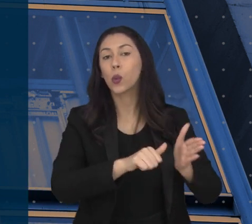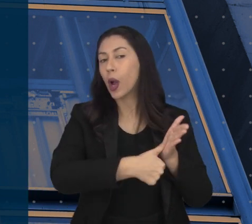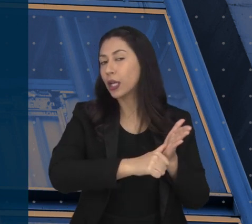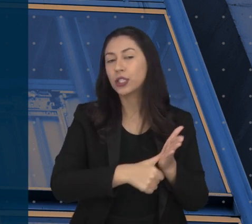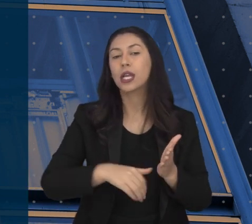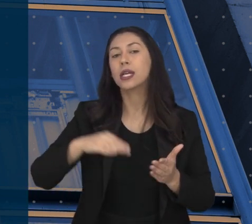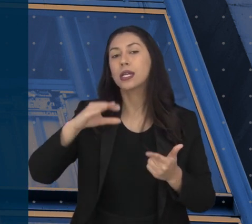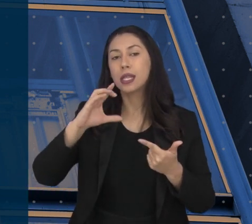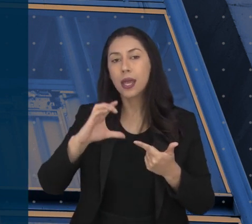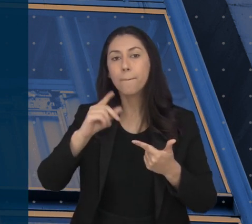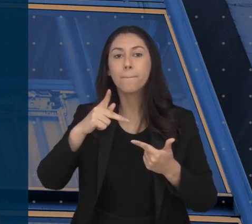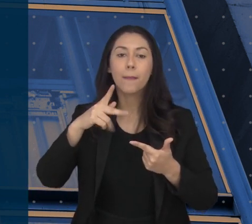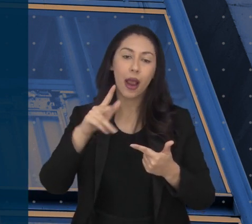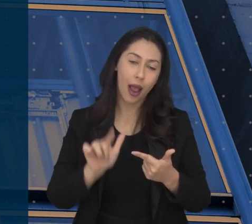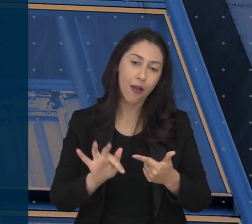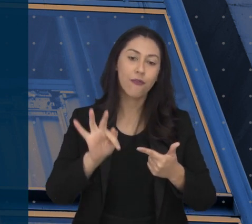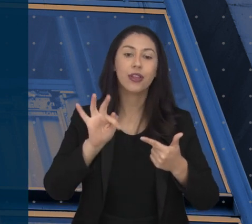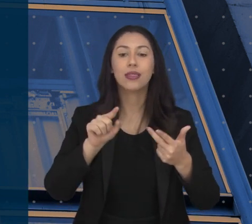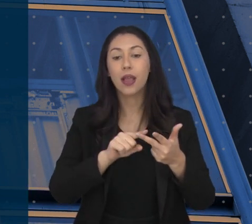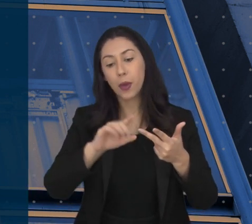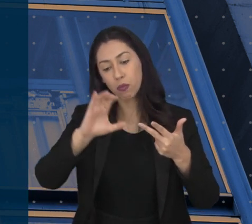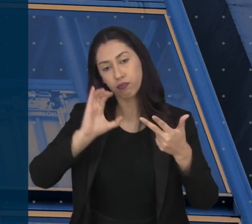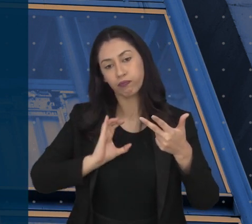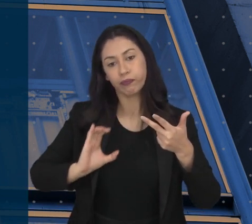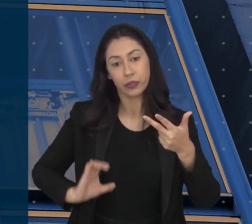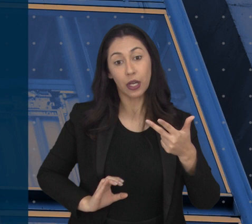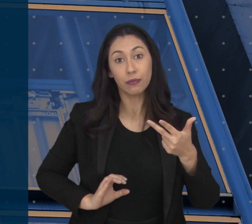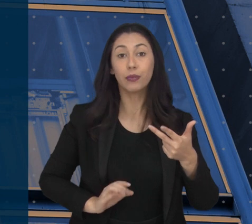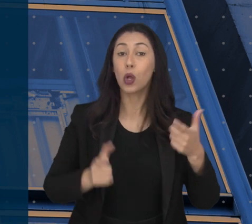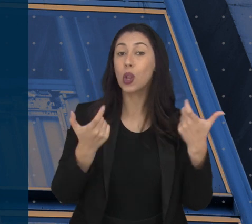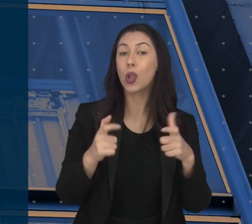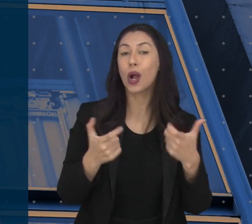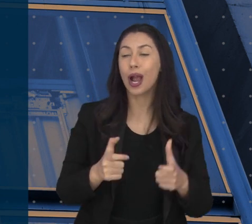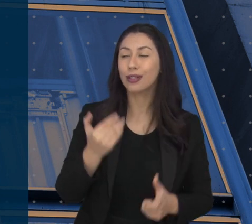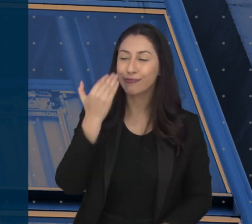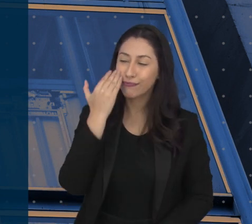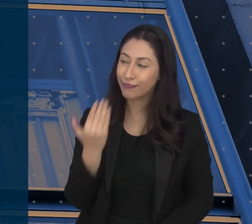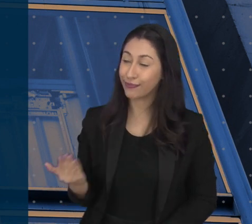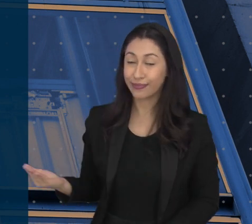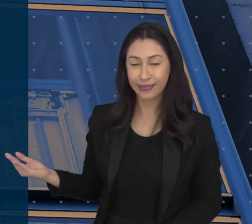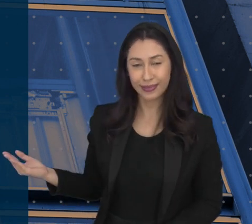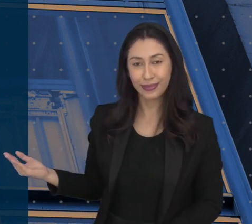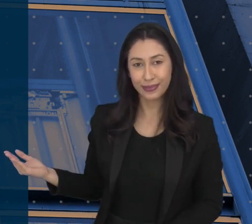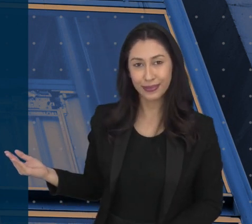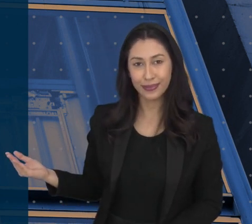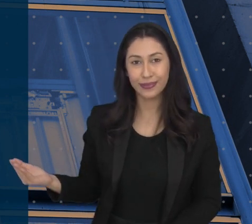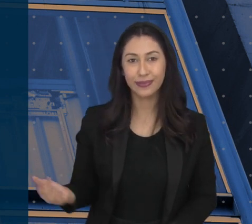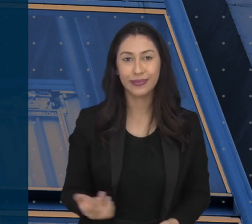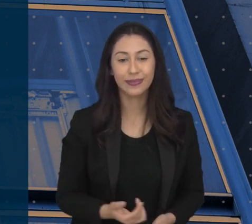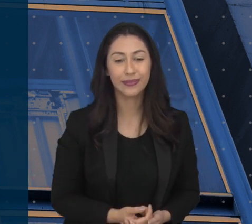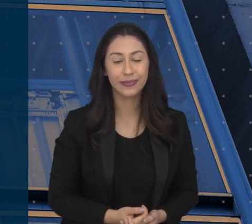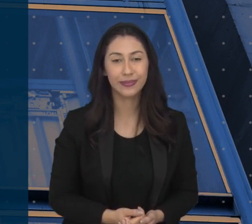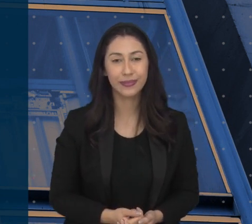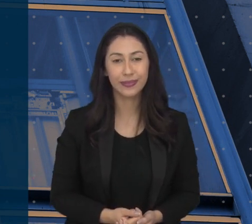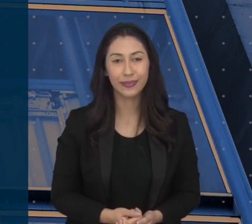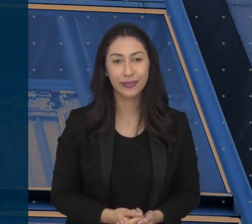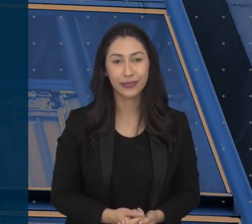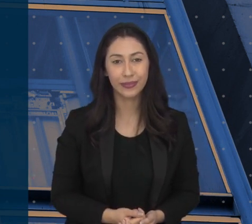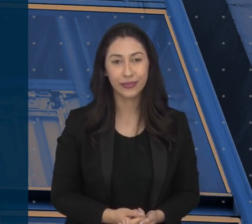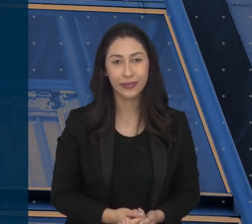carteira de trabalho e o cartão cidadão. O PATI fica na Praça Afonso Pena, número 175, no centro.